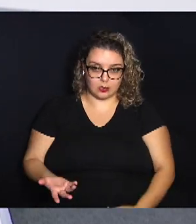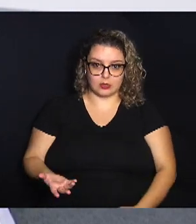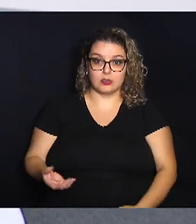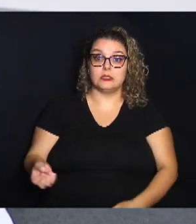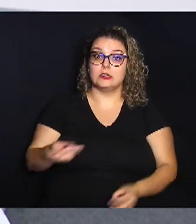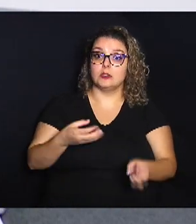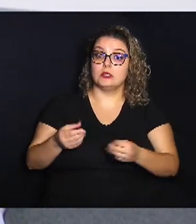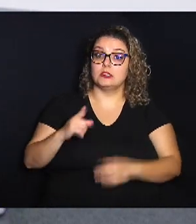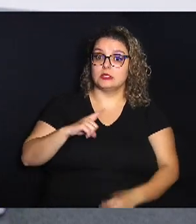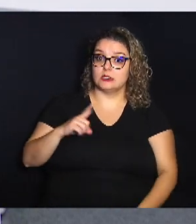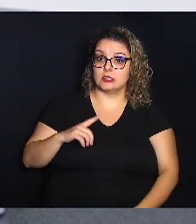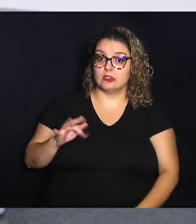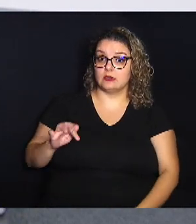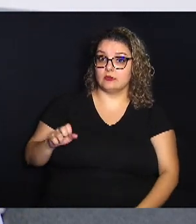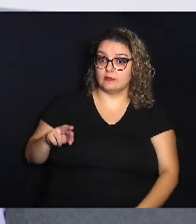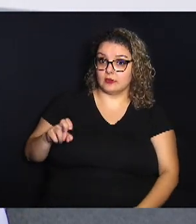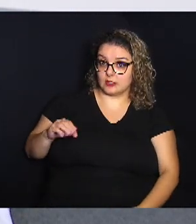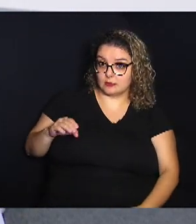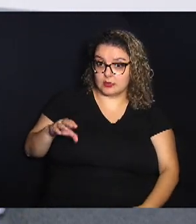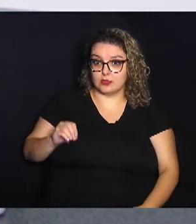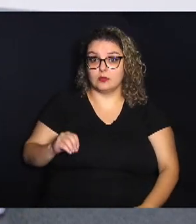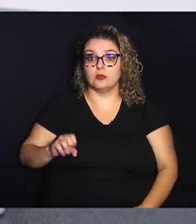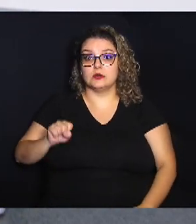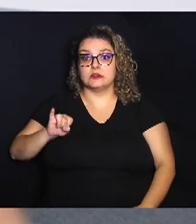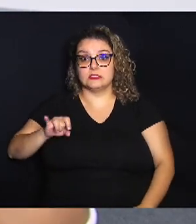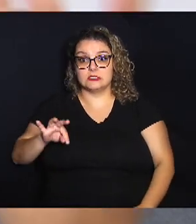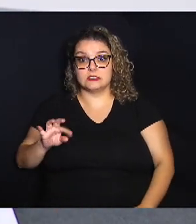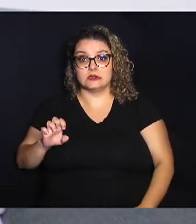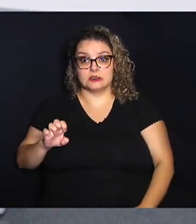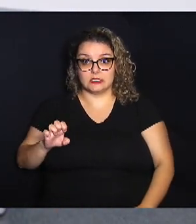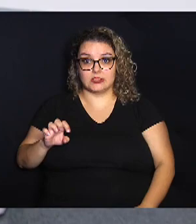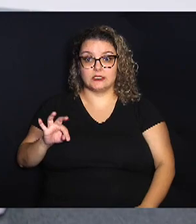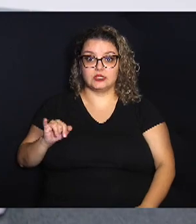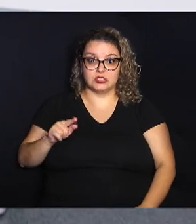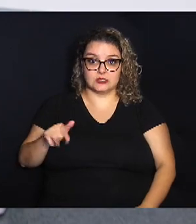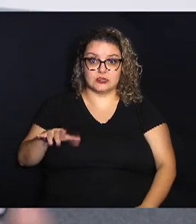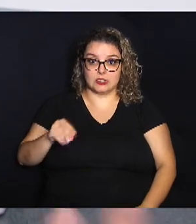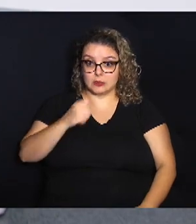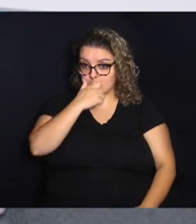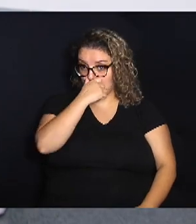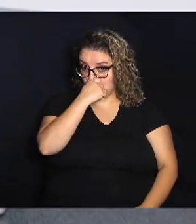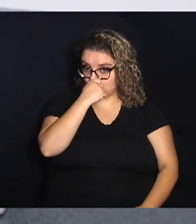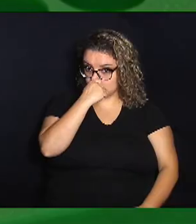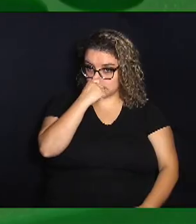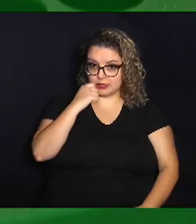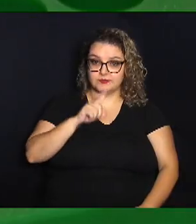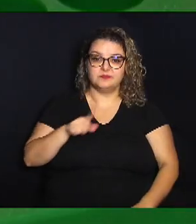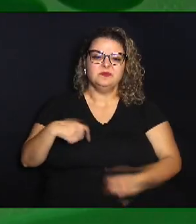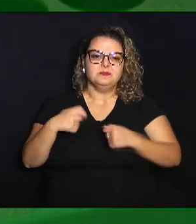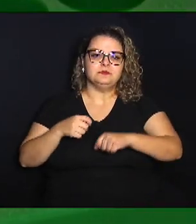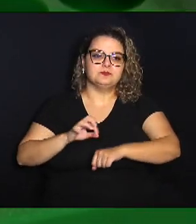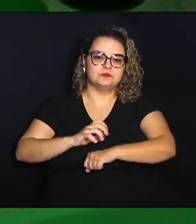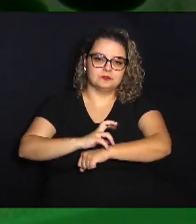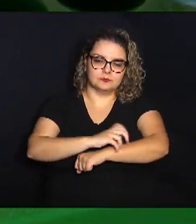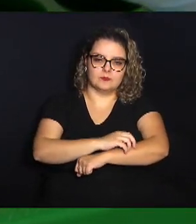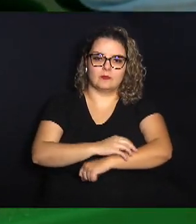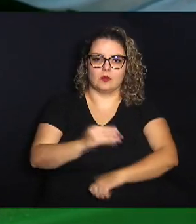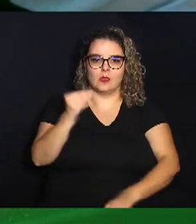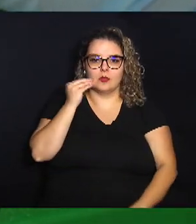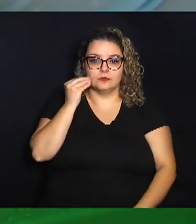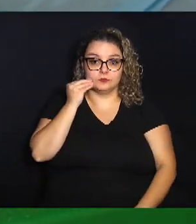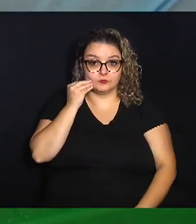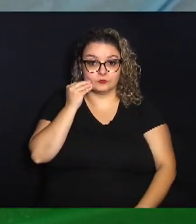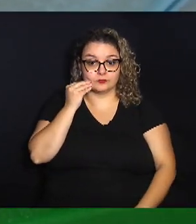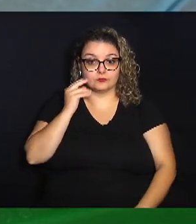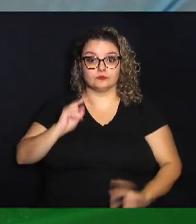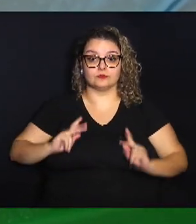esse fármaco sintetizado, então a gente não precisa mais obter propriamente da aranha. O teste em humanos é